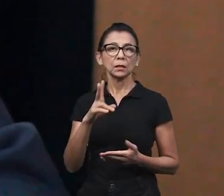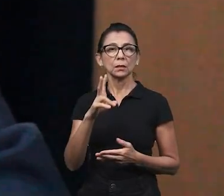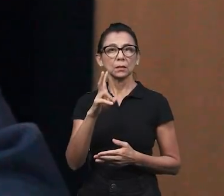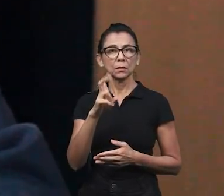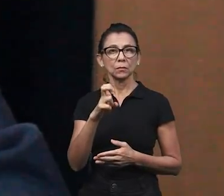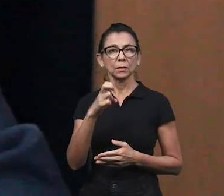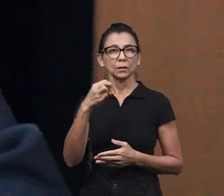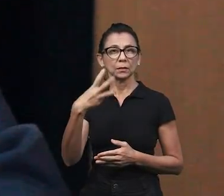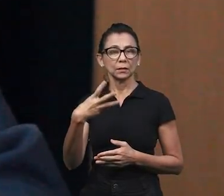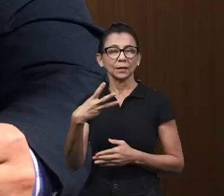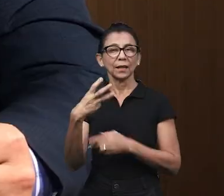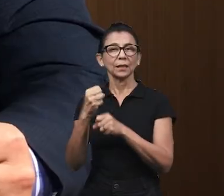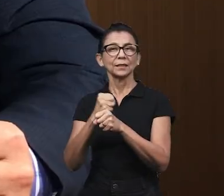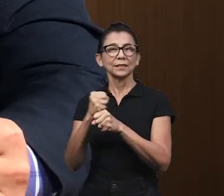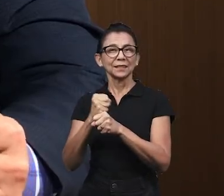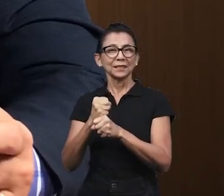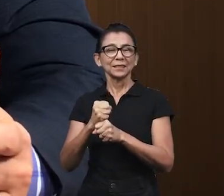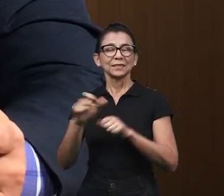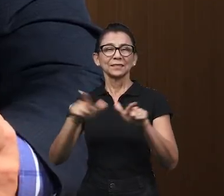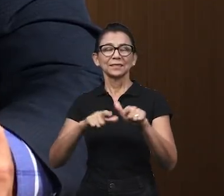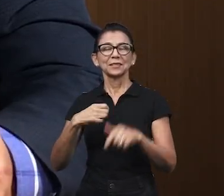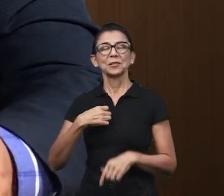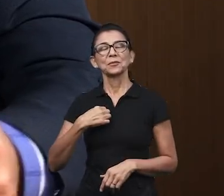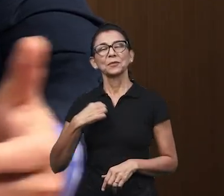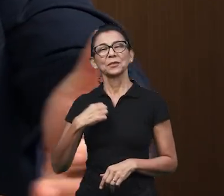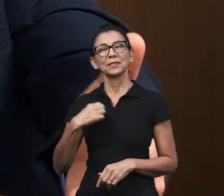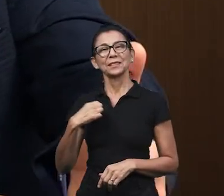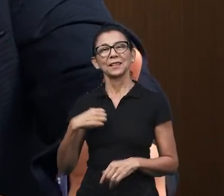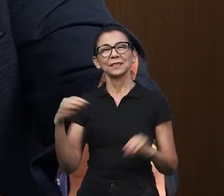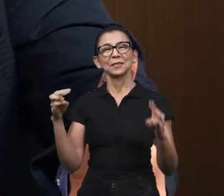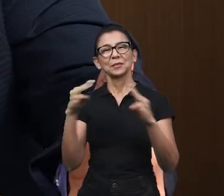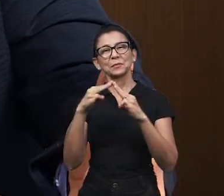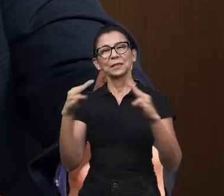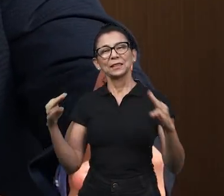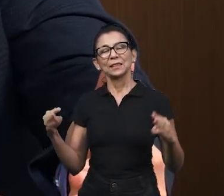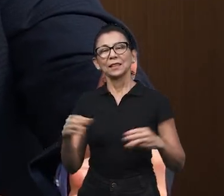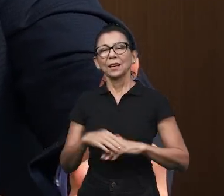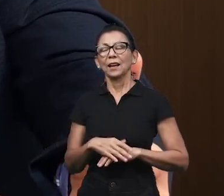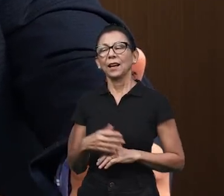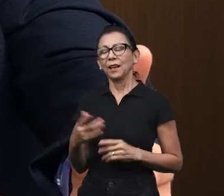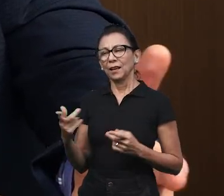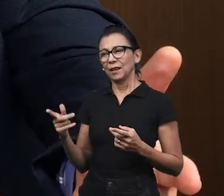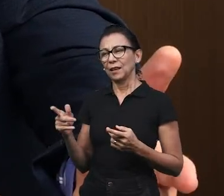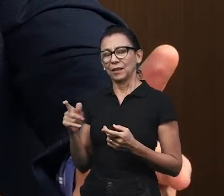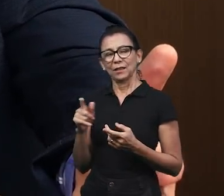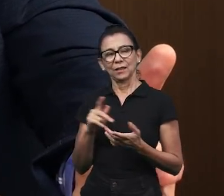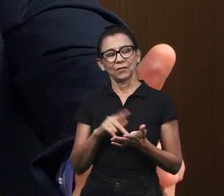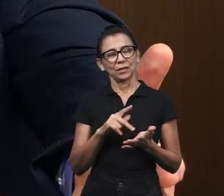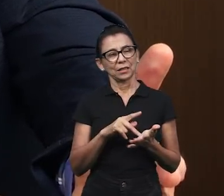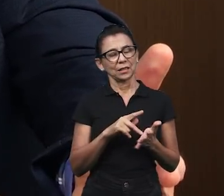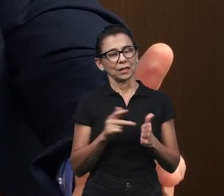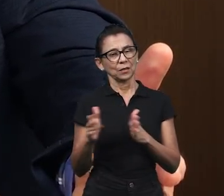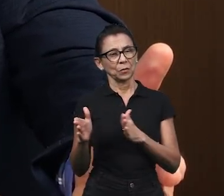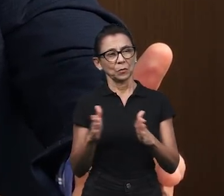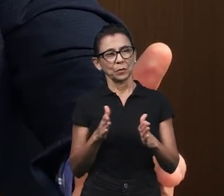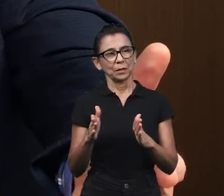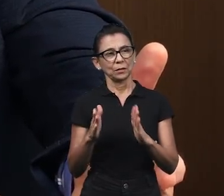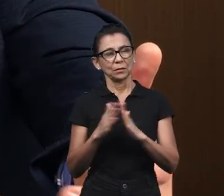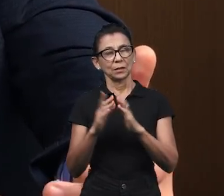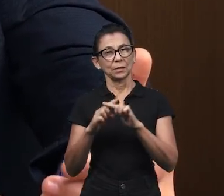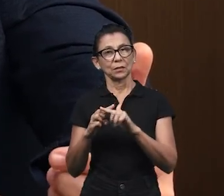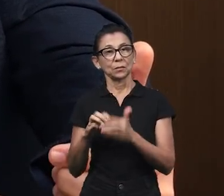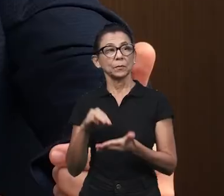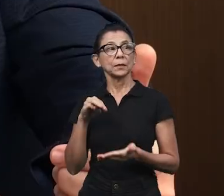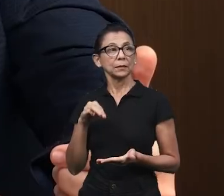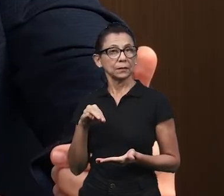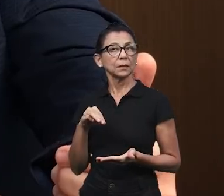voluntário aqui no Manaim. Então, praticamente, o tempo de existência da Igreja Cristã Maranata, né, é o tempo que esse trabalho